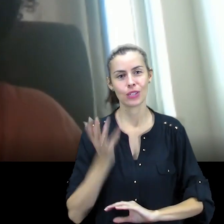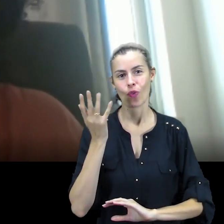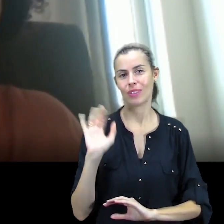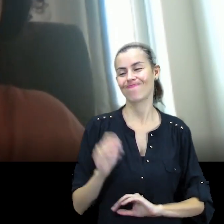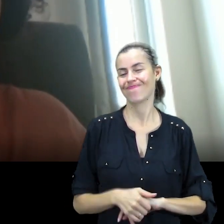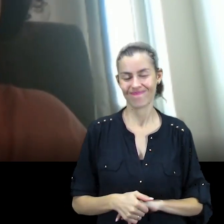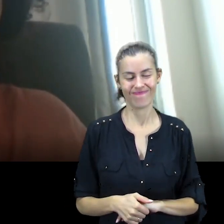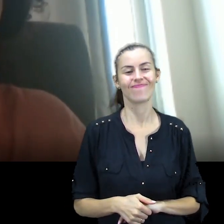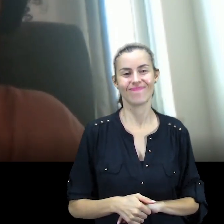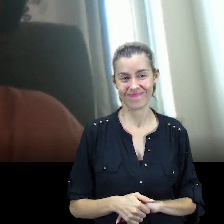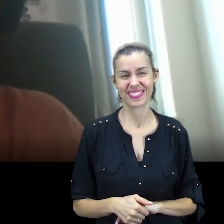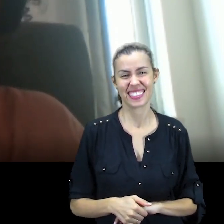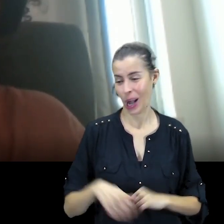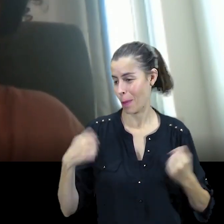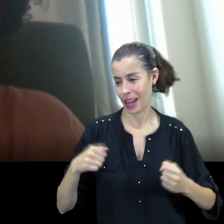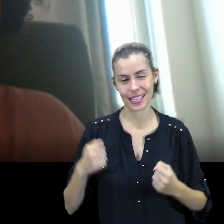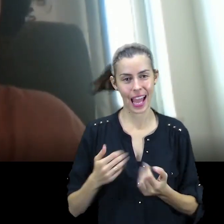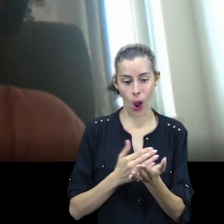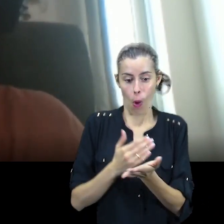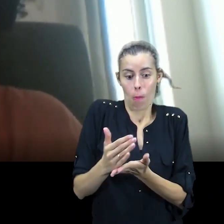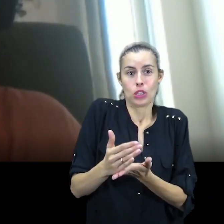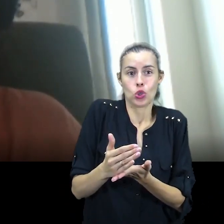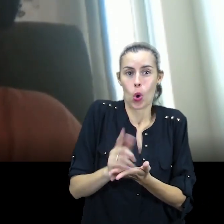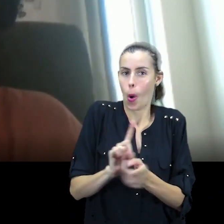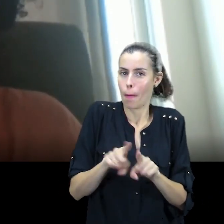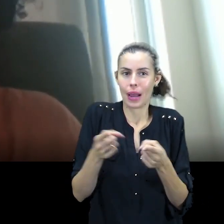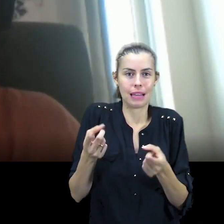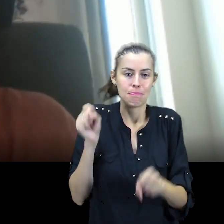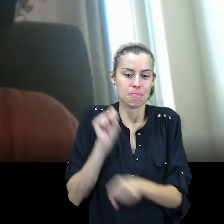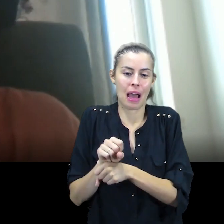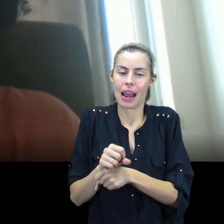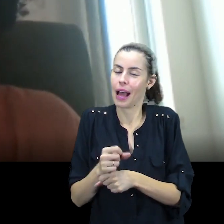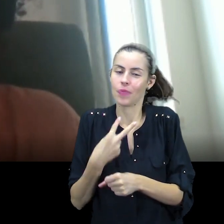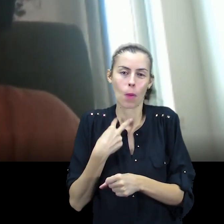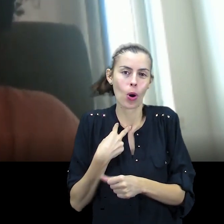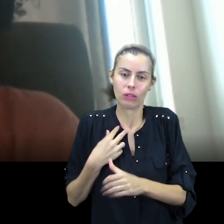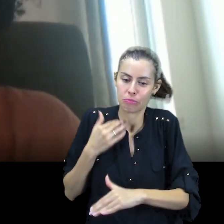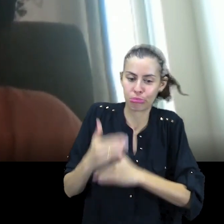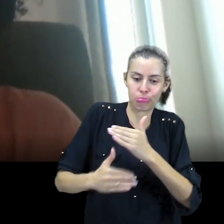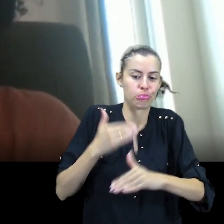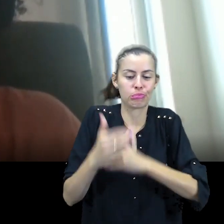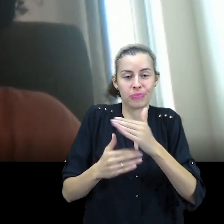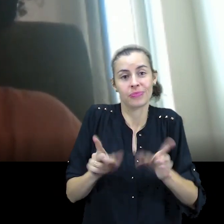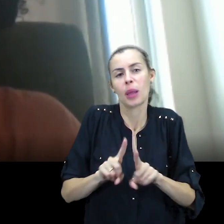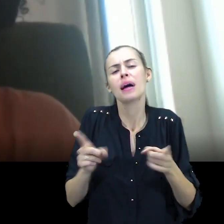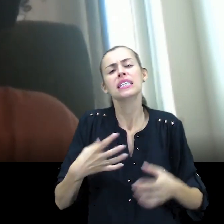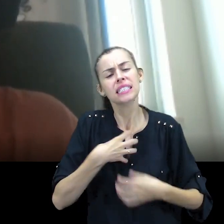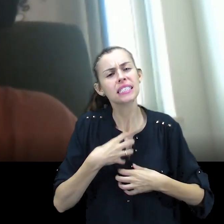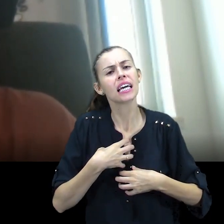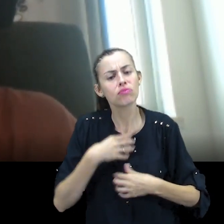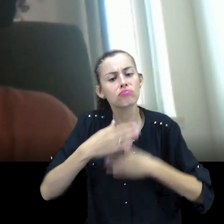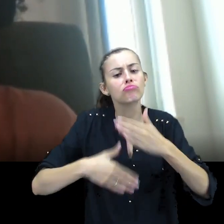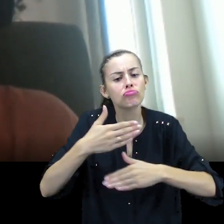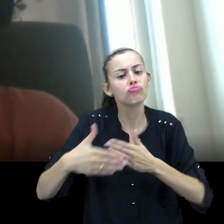estamos, assim, avançando no caminho certo, ainda não é o ideal, ainda não é, assim, aquele nosso sonho